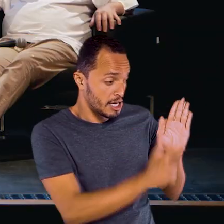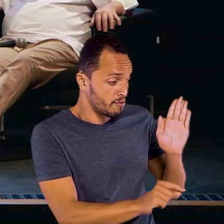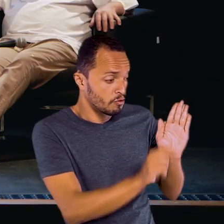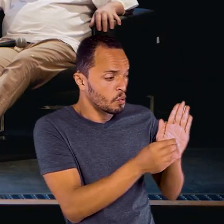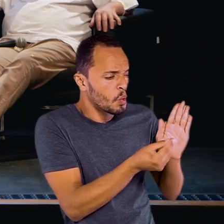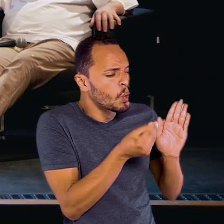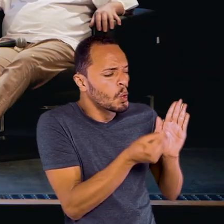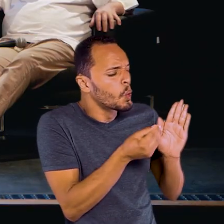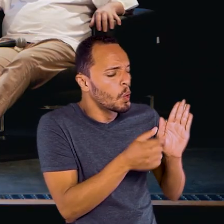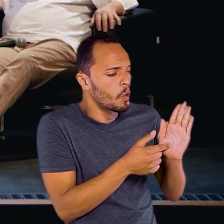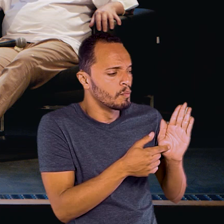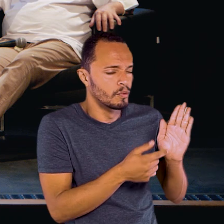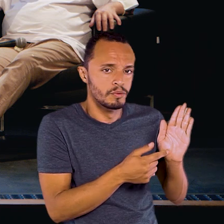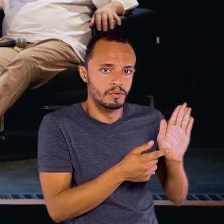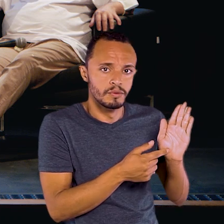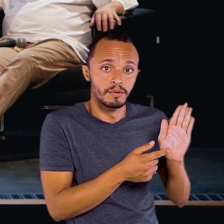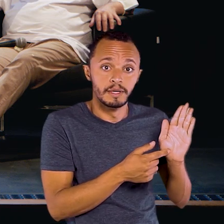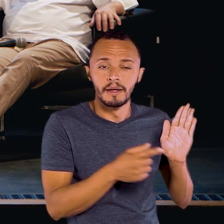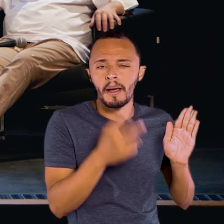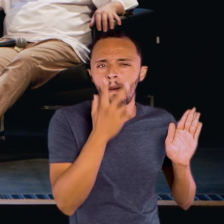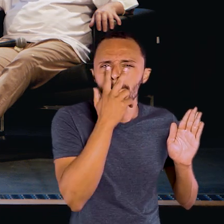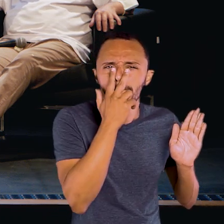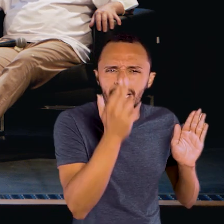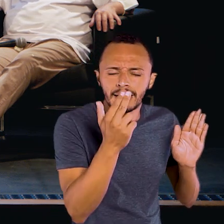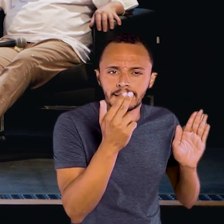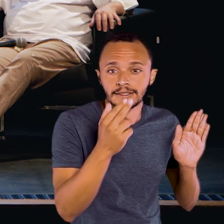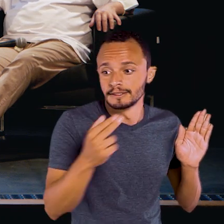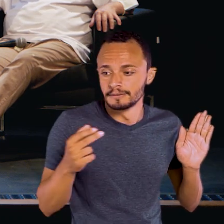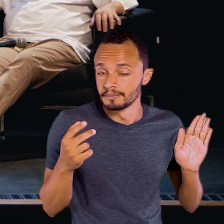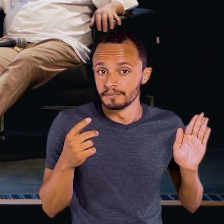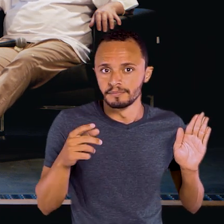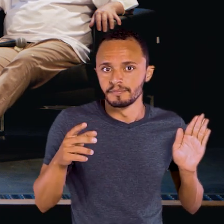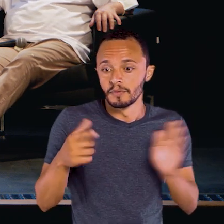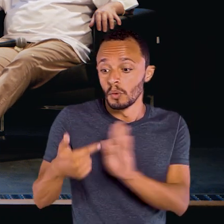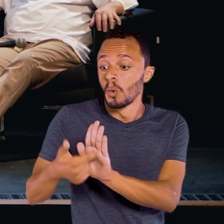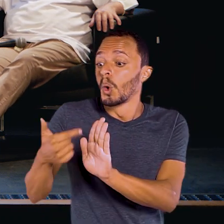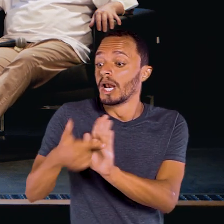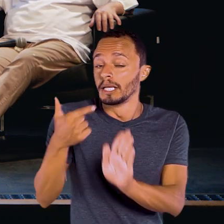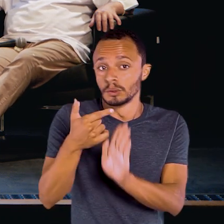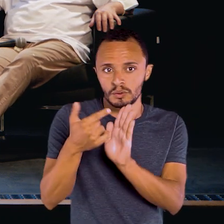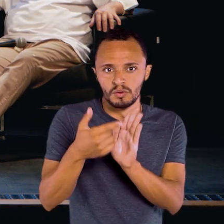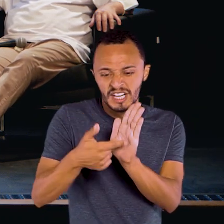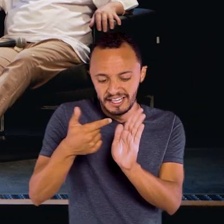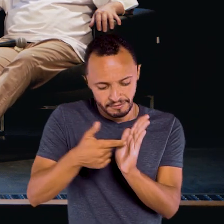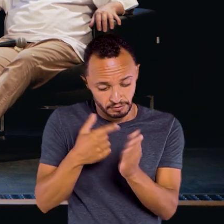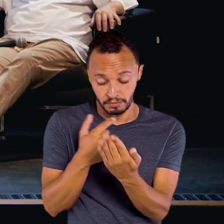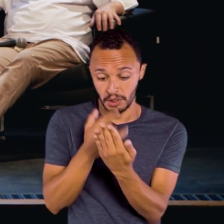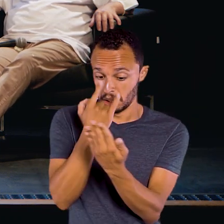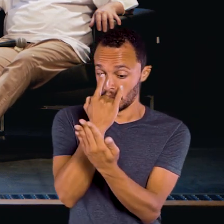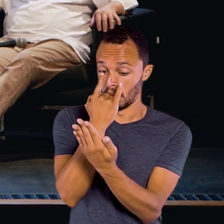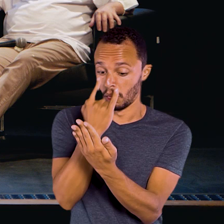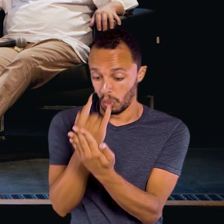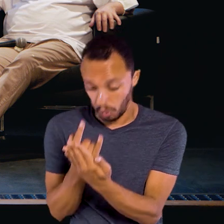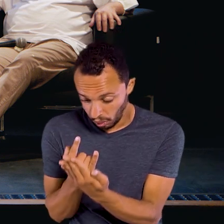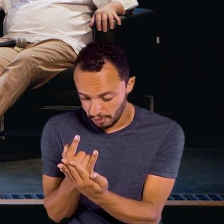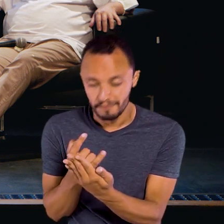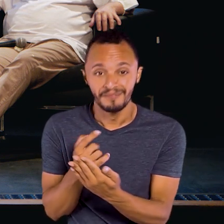é que engana o leitor, isso, Afonso? Oi? Como é que engana o leitor, isso? Como é que a gente mente tanto,